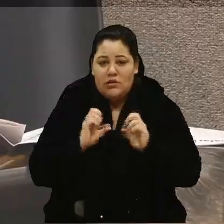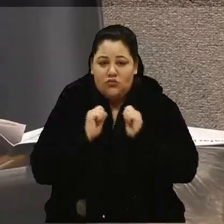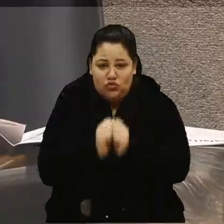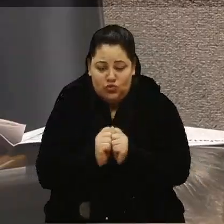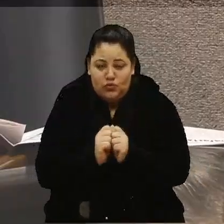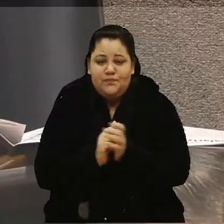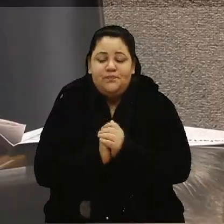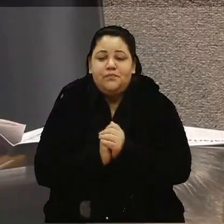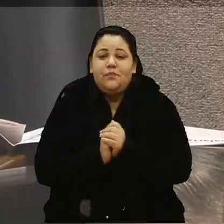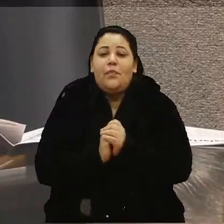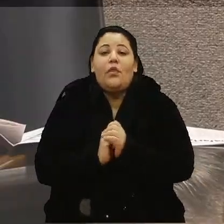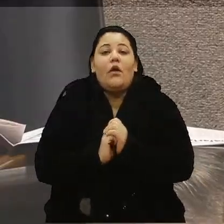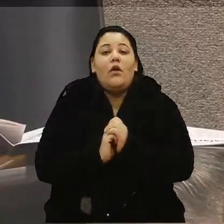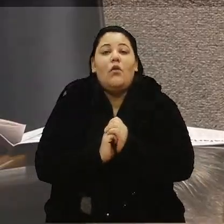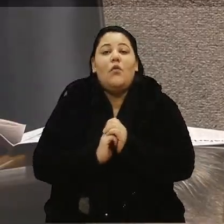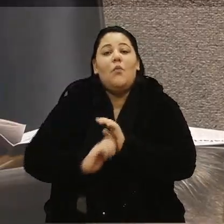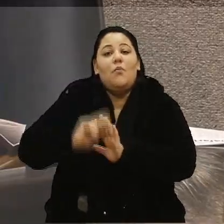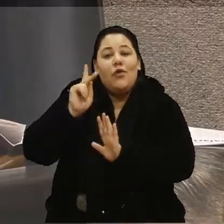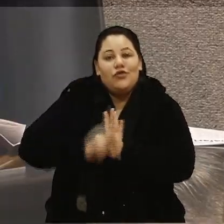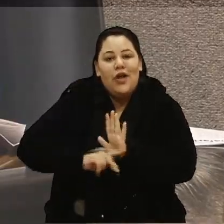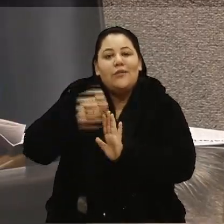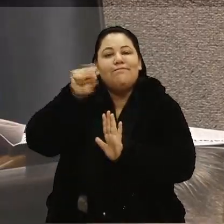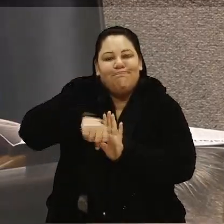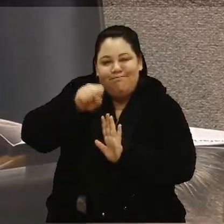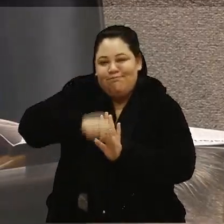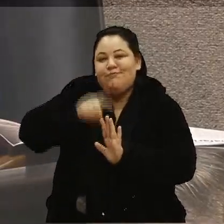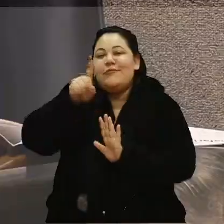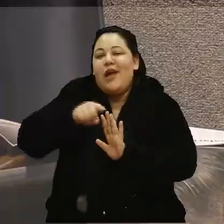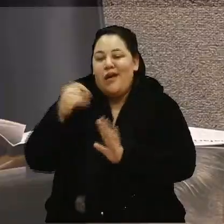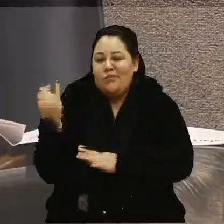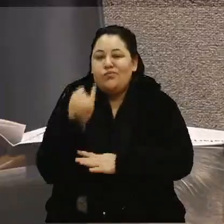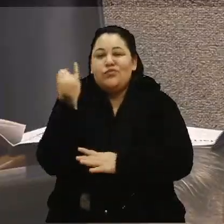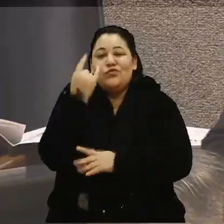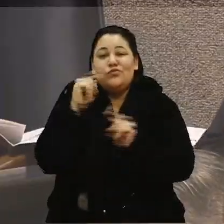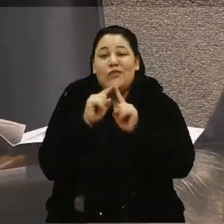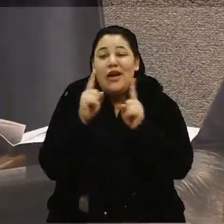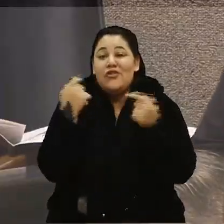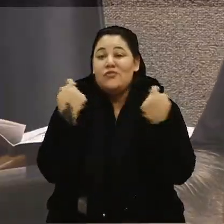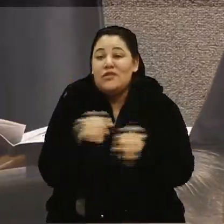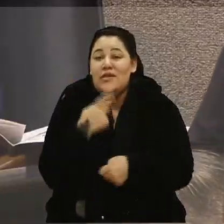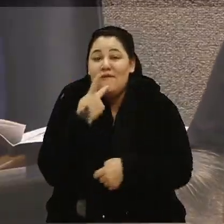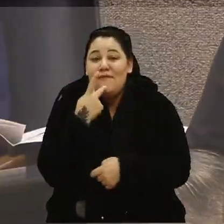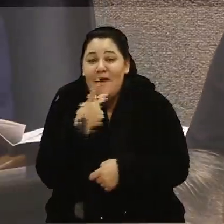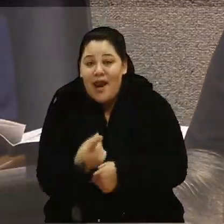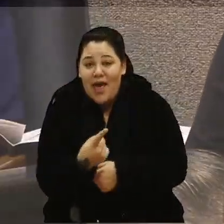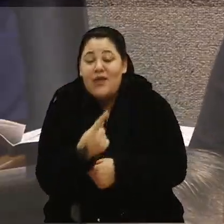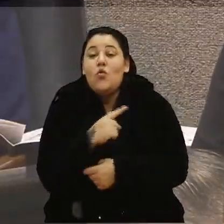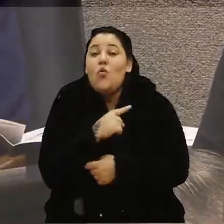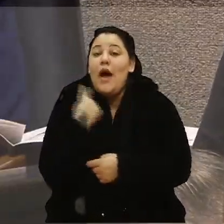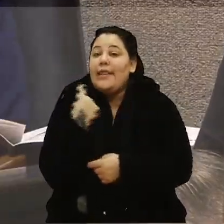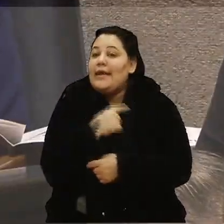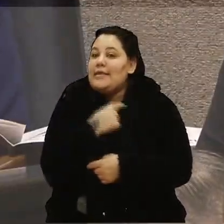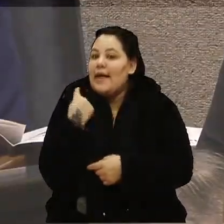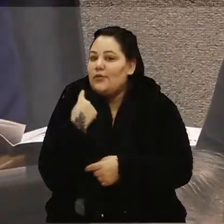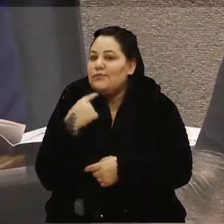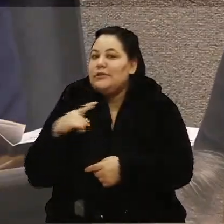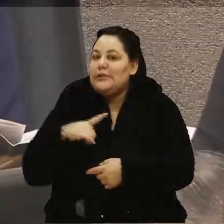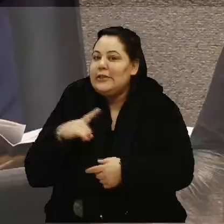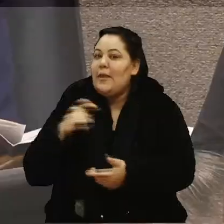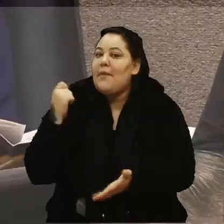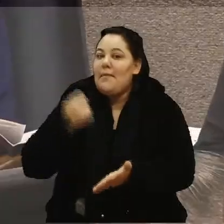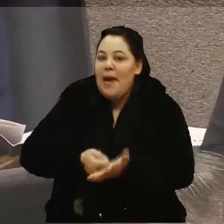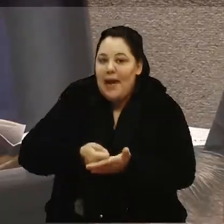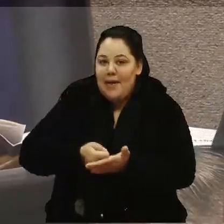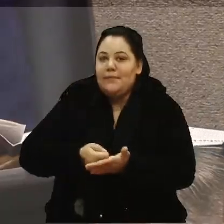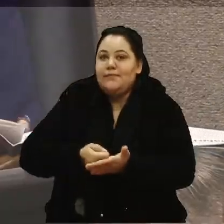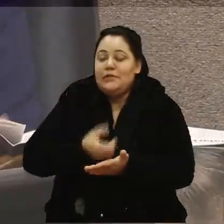O projeto é importante, porém a gente tem que ressaltar aqui a questão do retroativo, né,